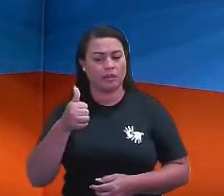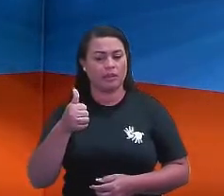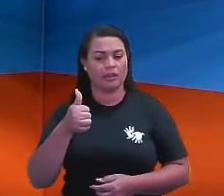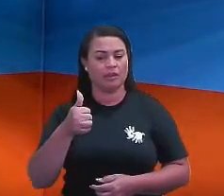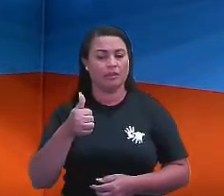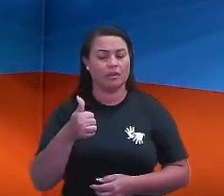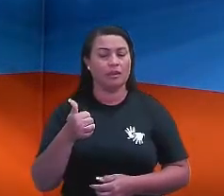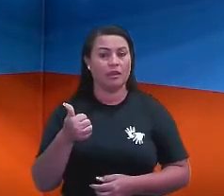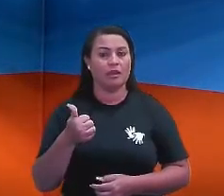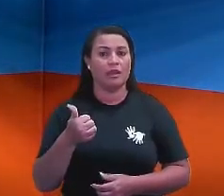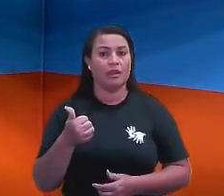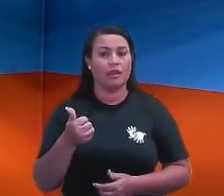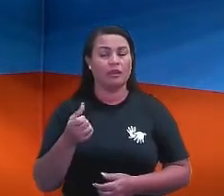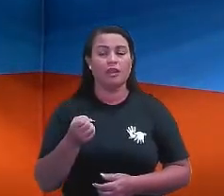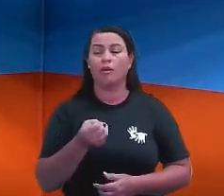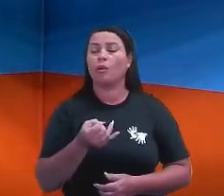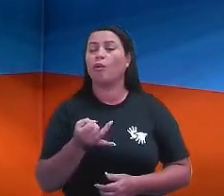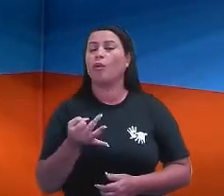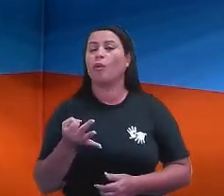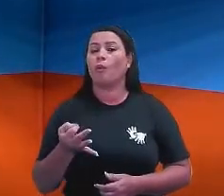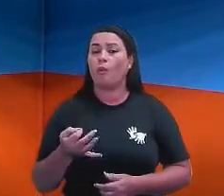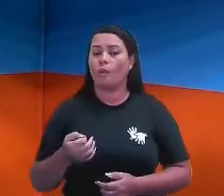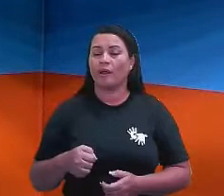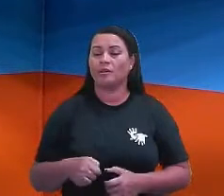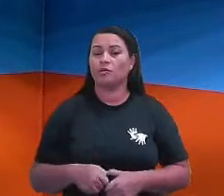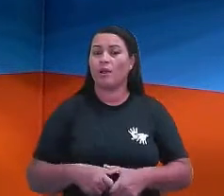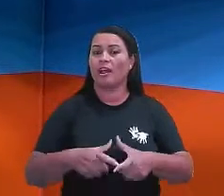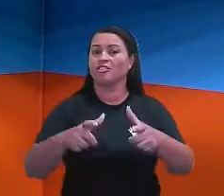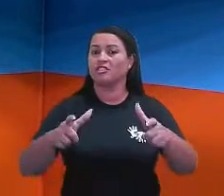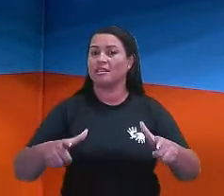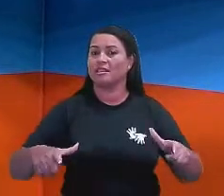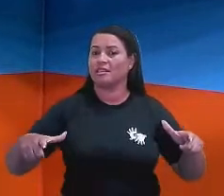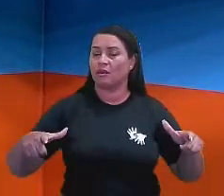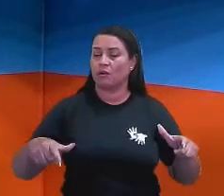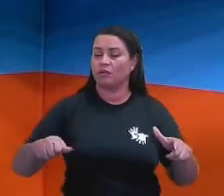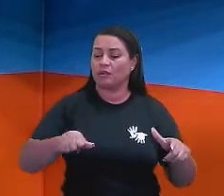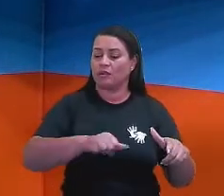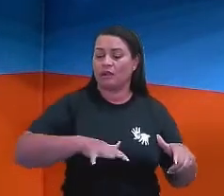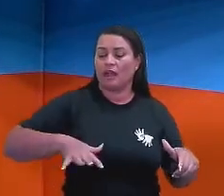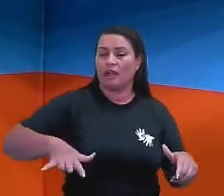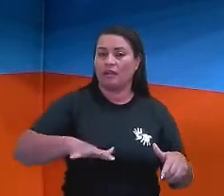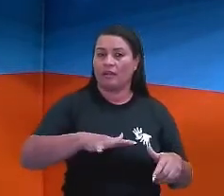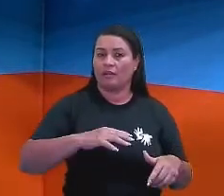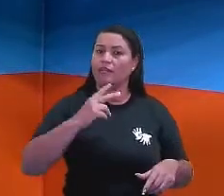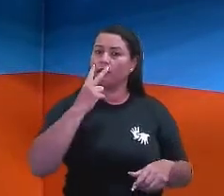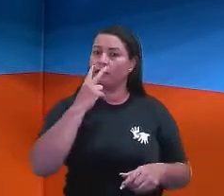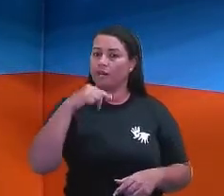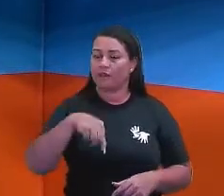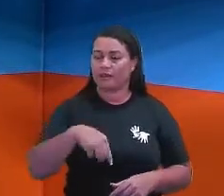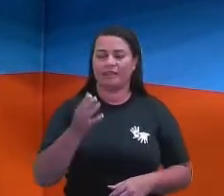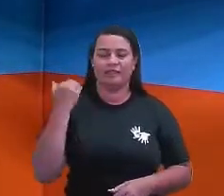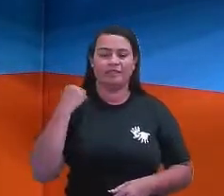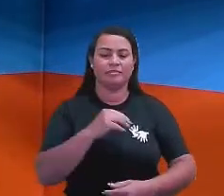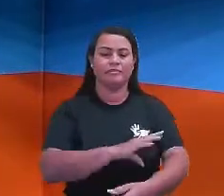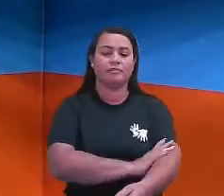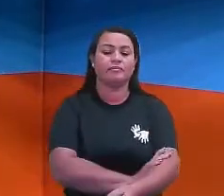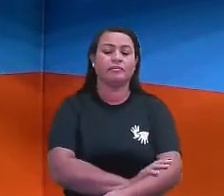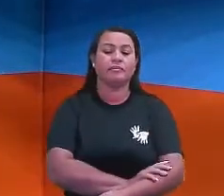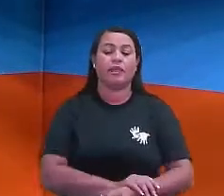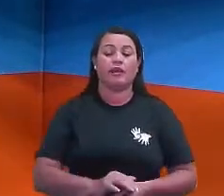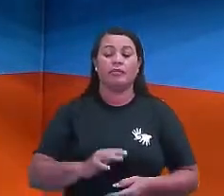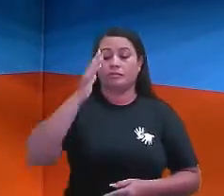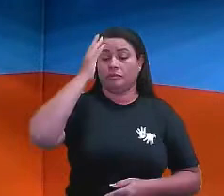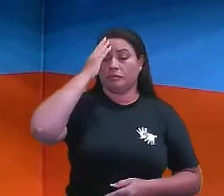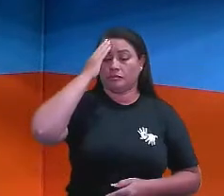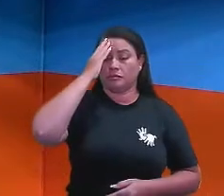Desse valor de como era a grande extensão territorial da época em que ela era vila, tá? Então,